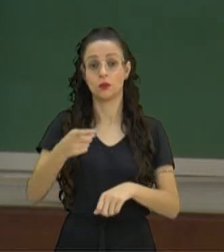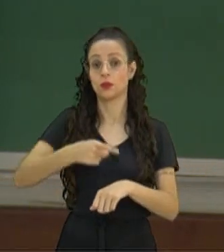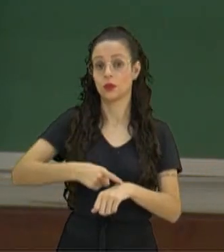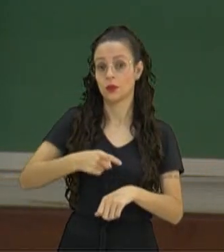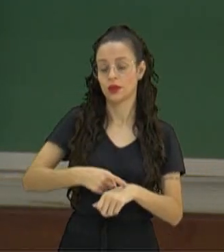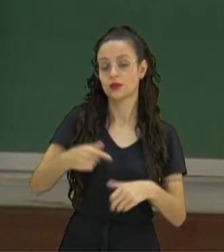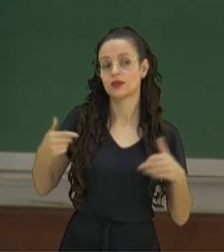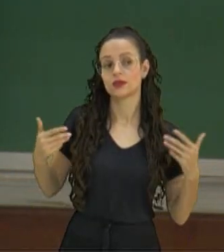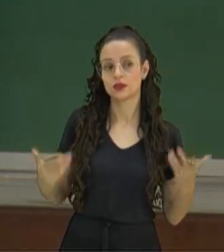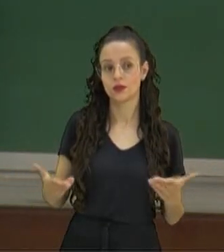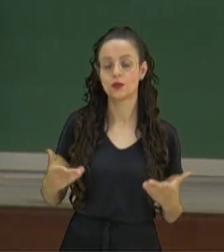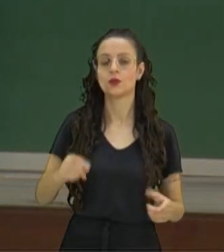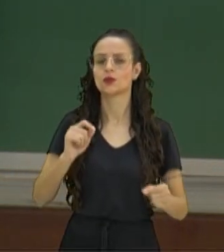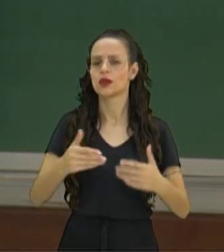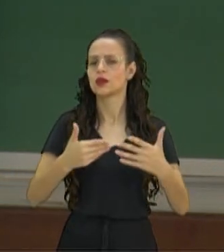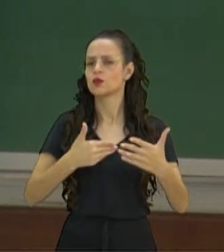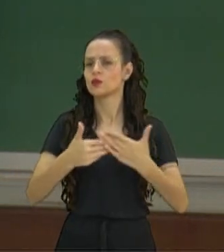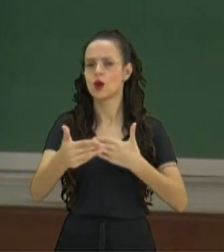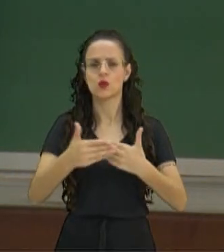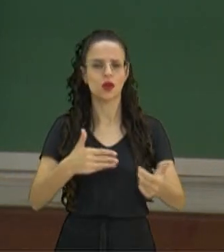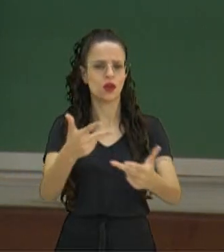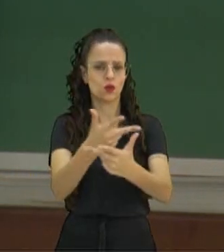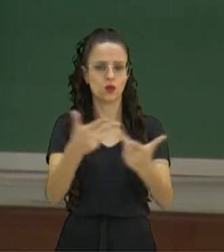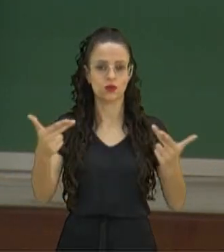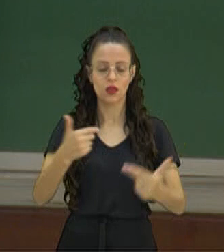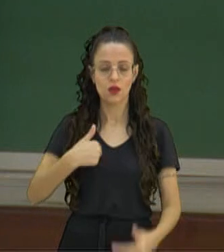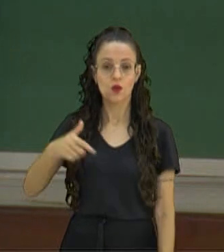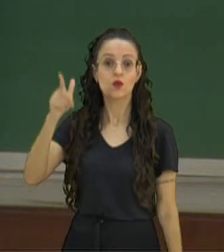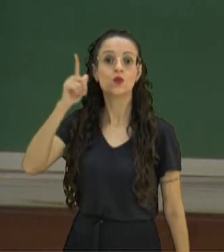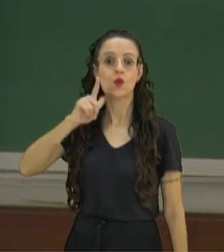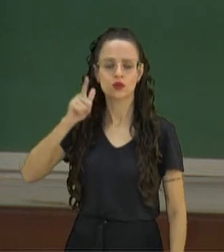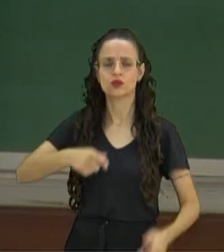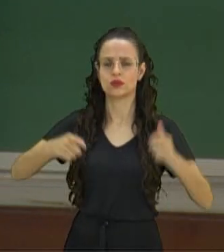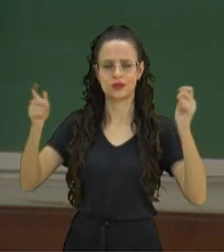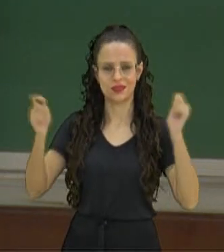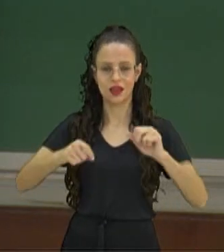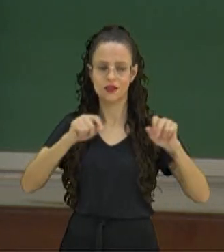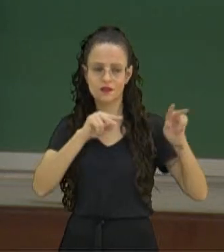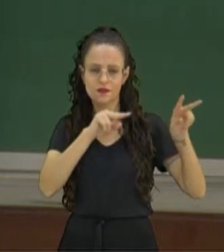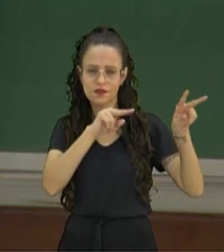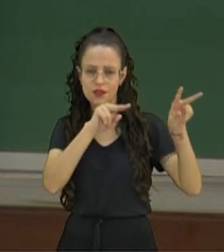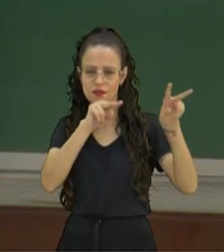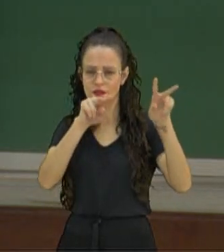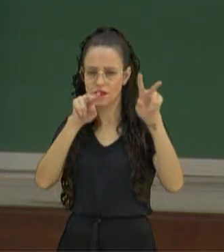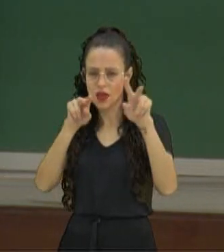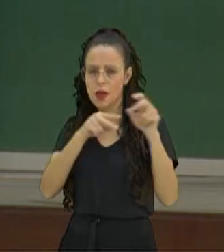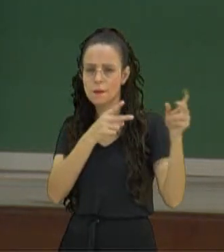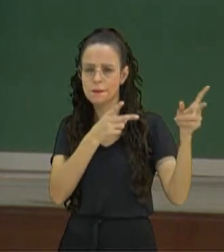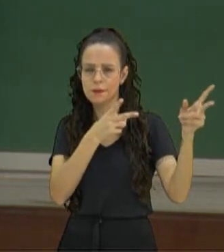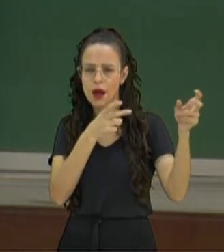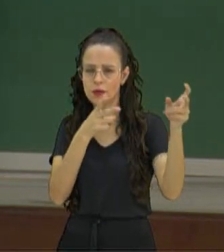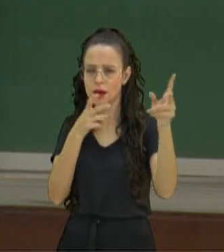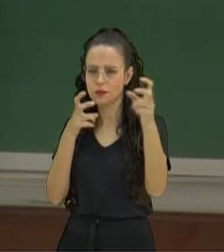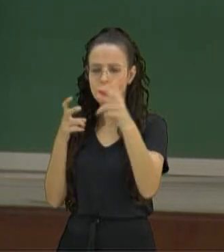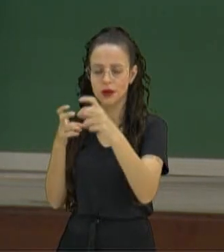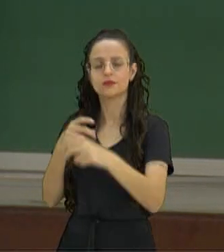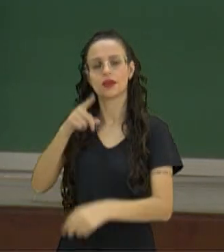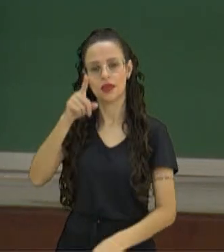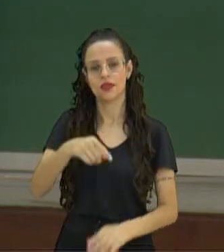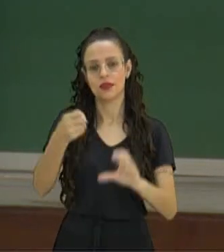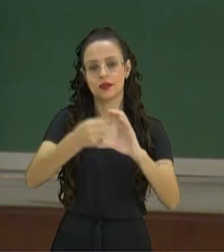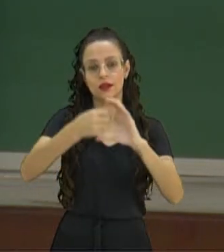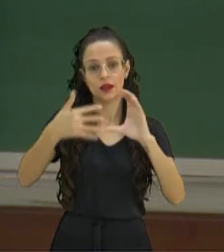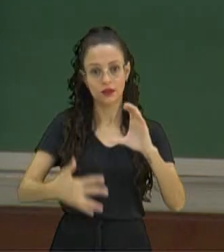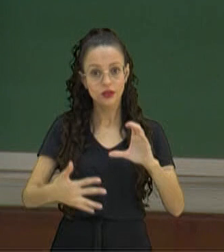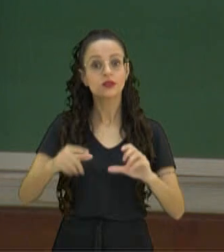momento. Então, qualquer coisa que eu consigo visualizar ou perceber num determinado momento, eu caracterizo